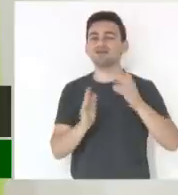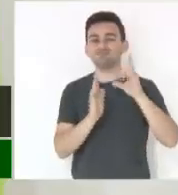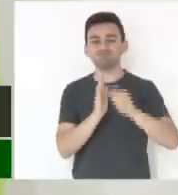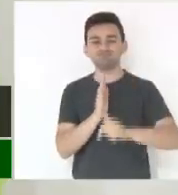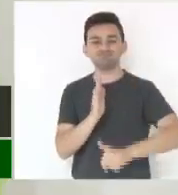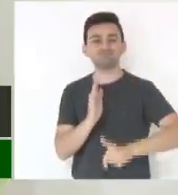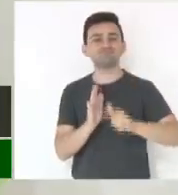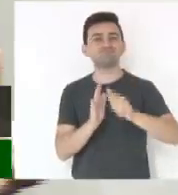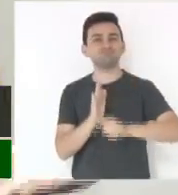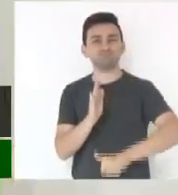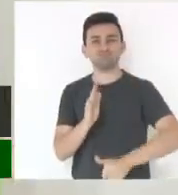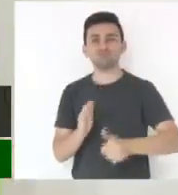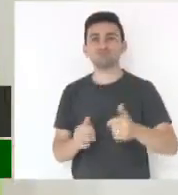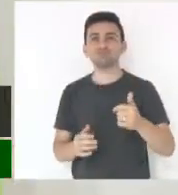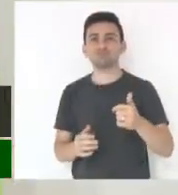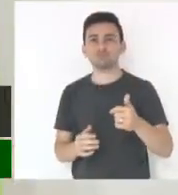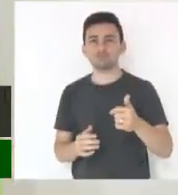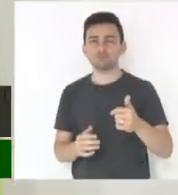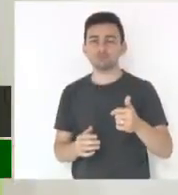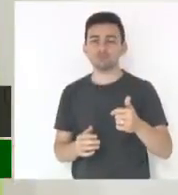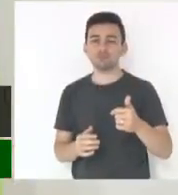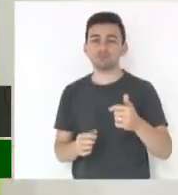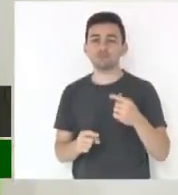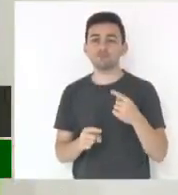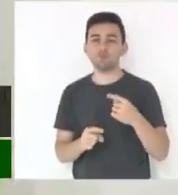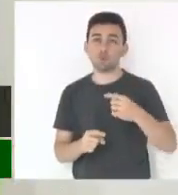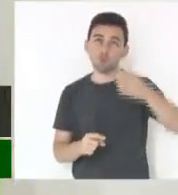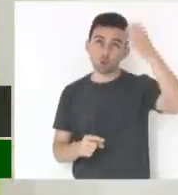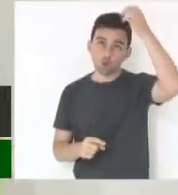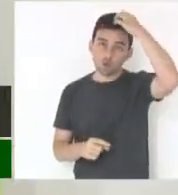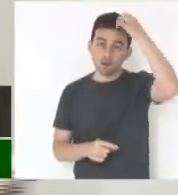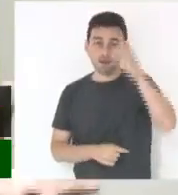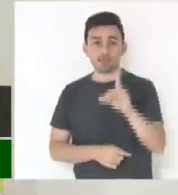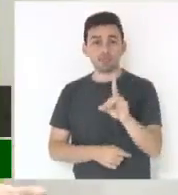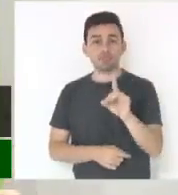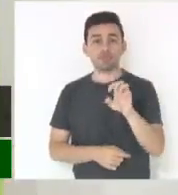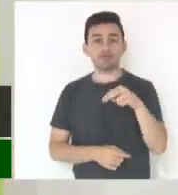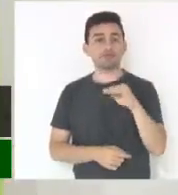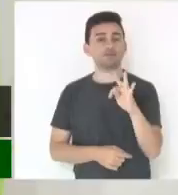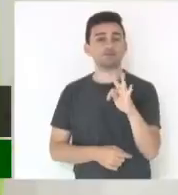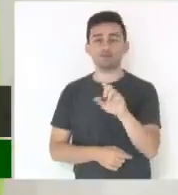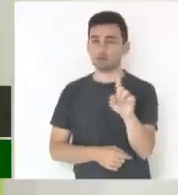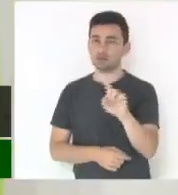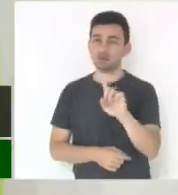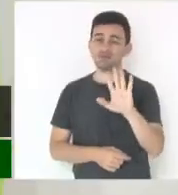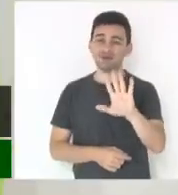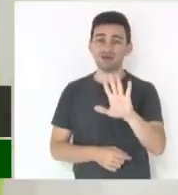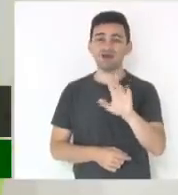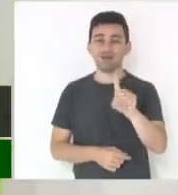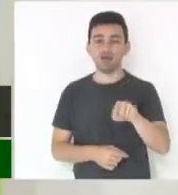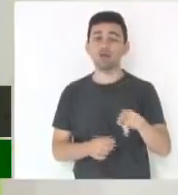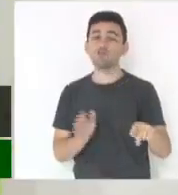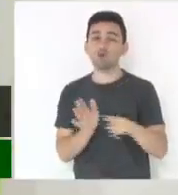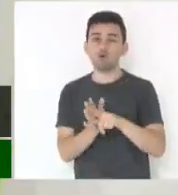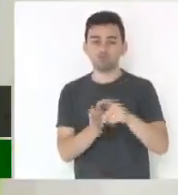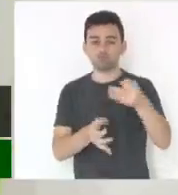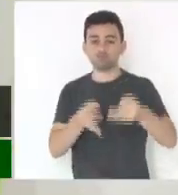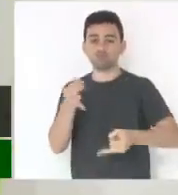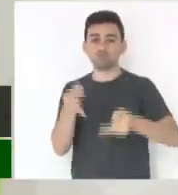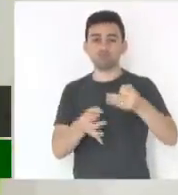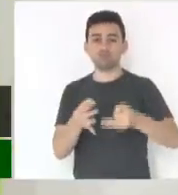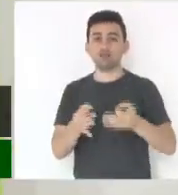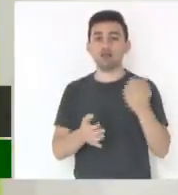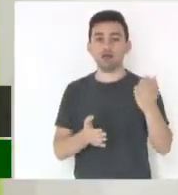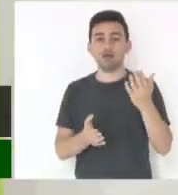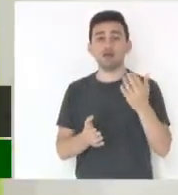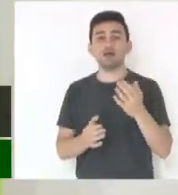até naquele caso, não tanto por culpa do DENIT, mas mais por questão judicial, uma empresa